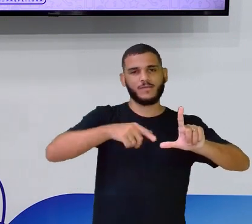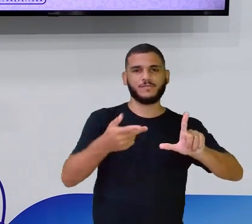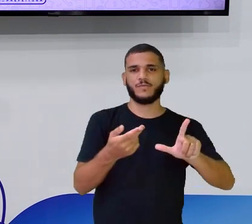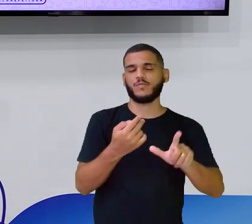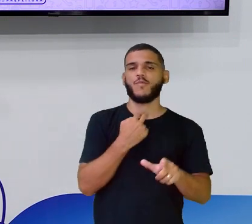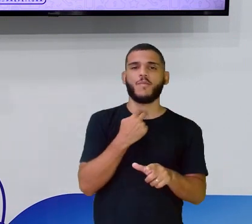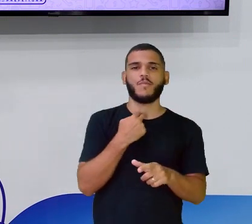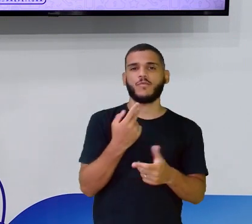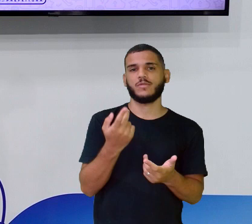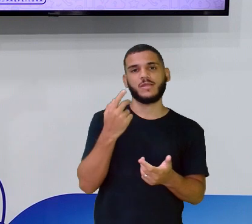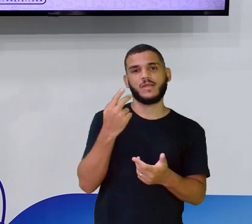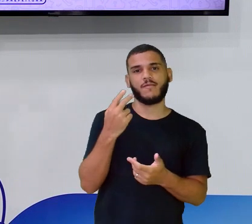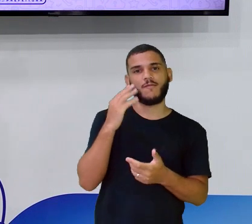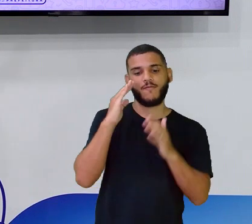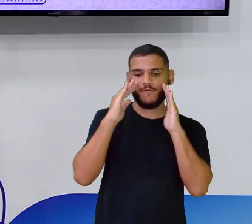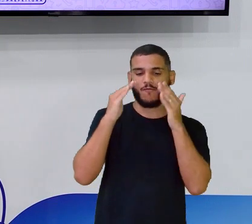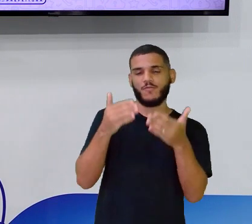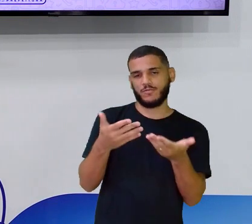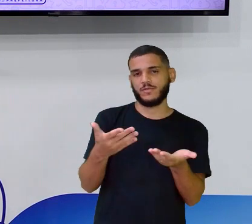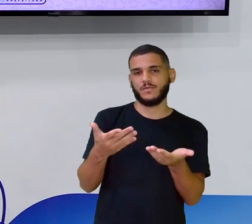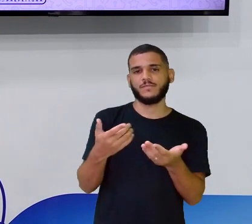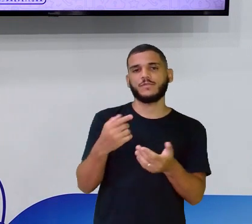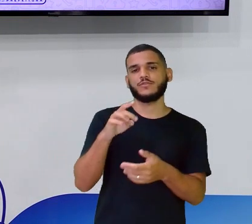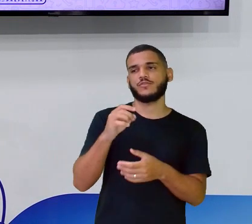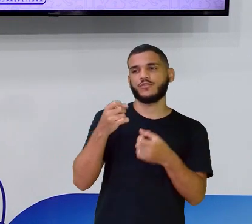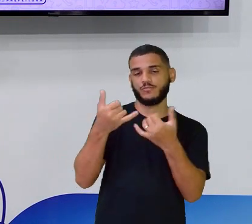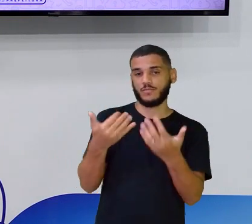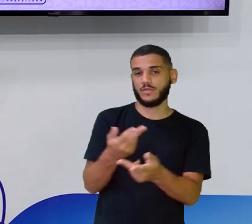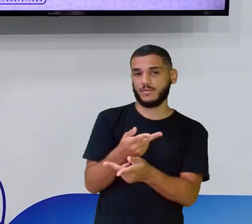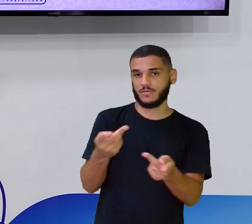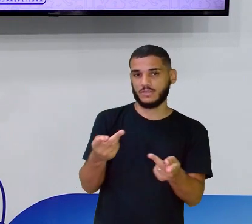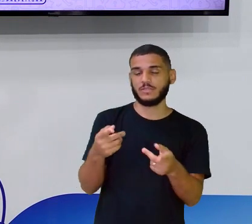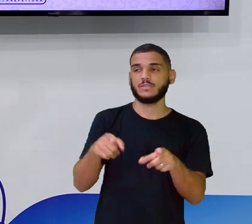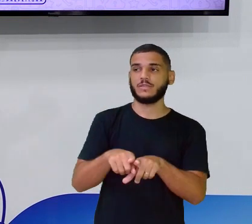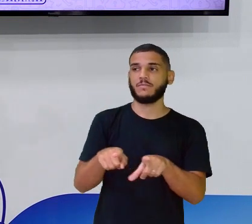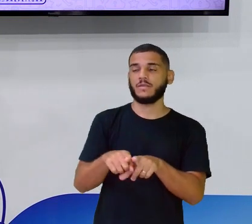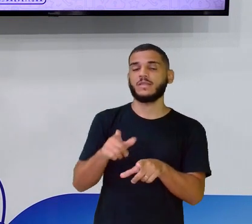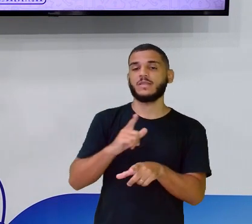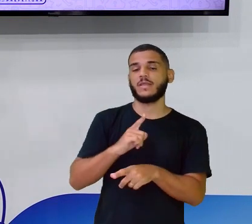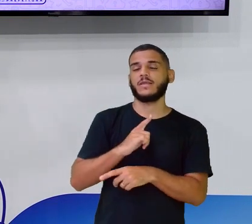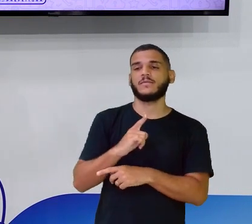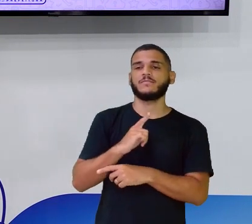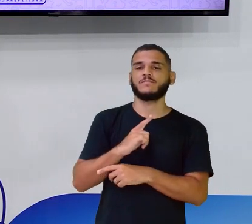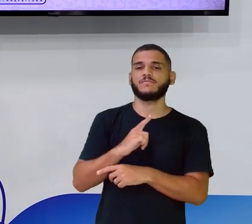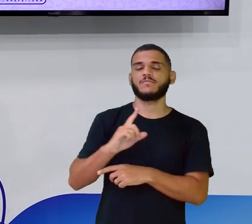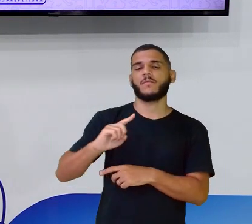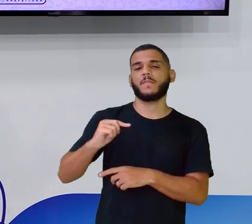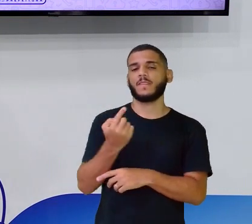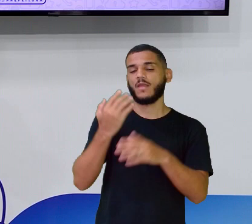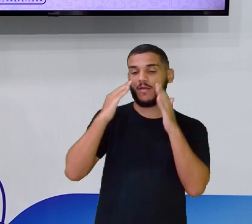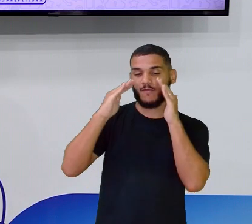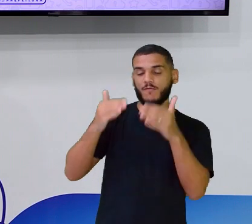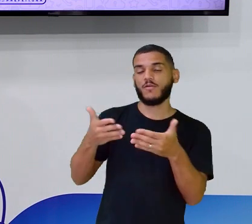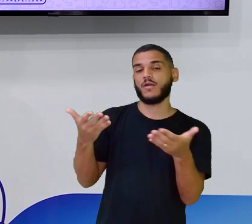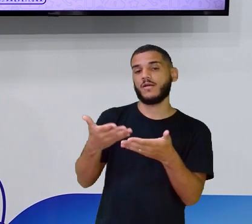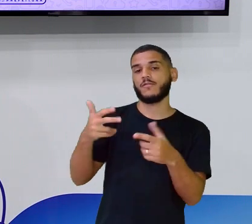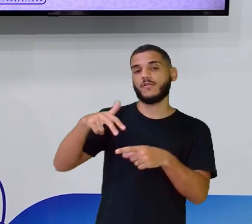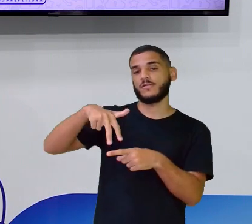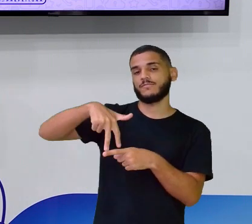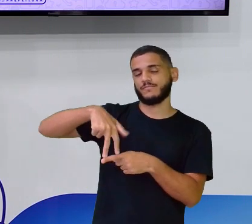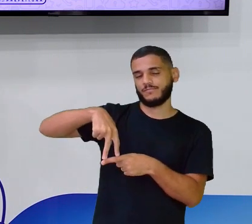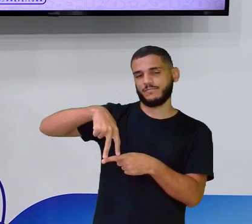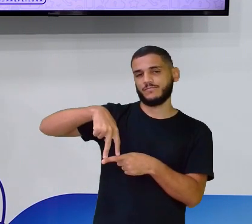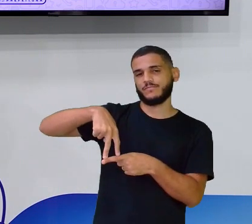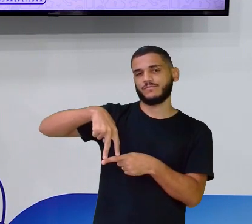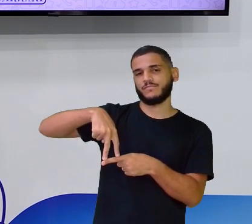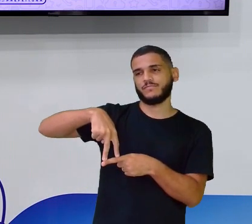fazendo uma menção para vocês, o formato, né? E aí, a gente vai especificamente falar dos